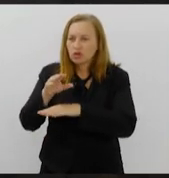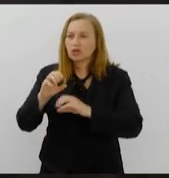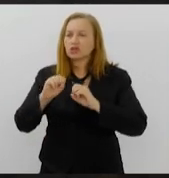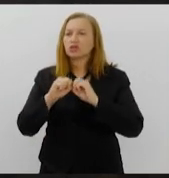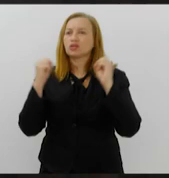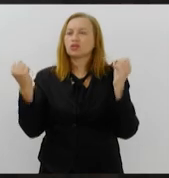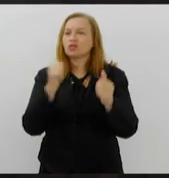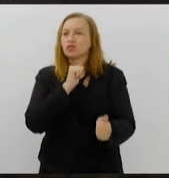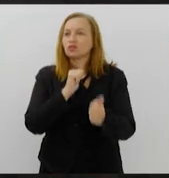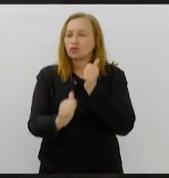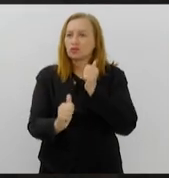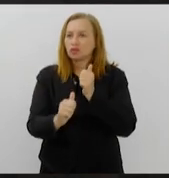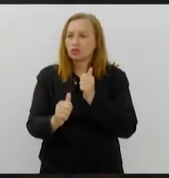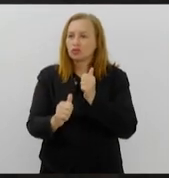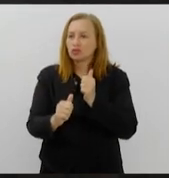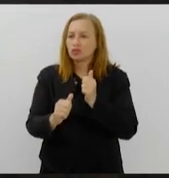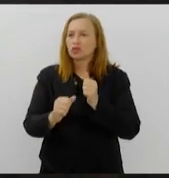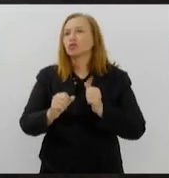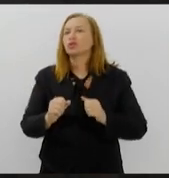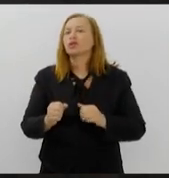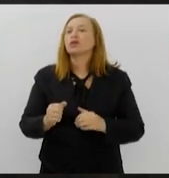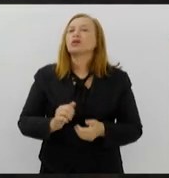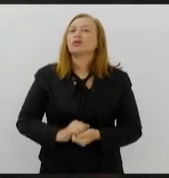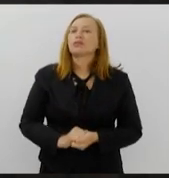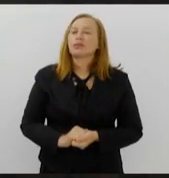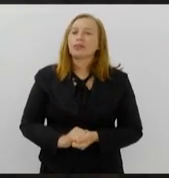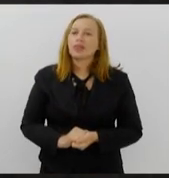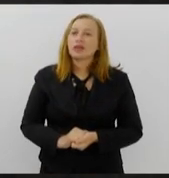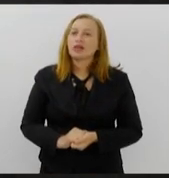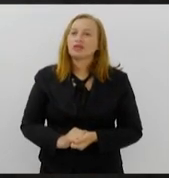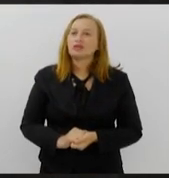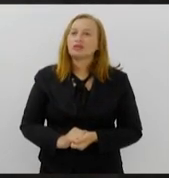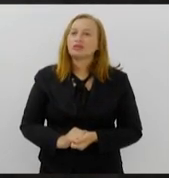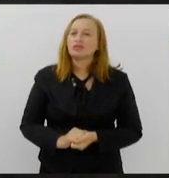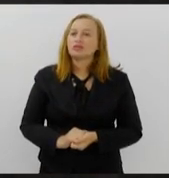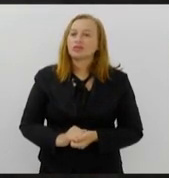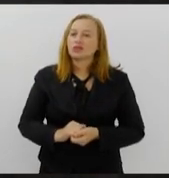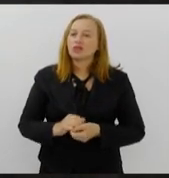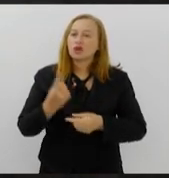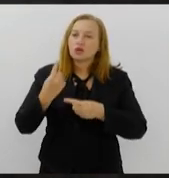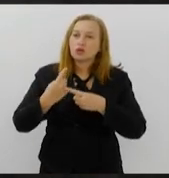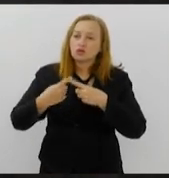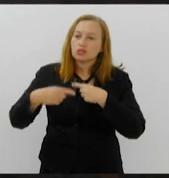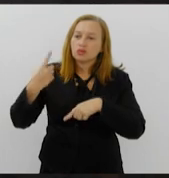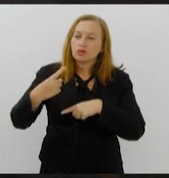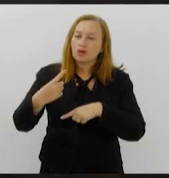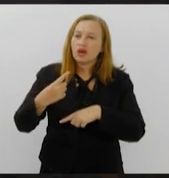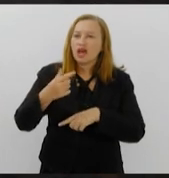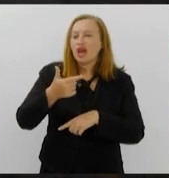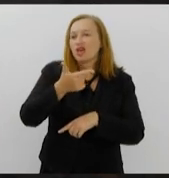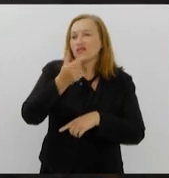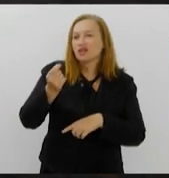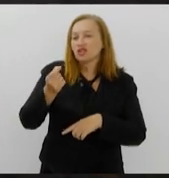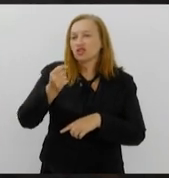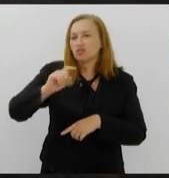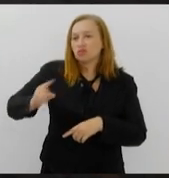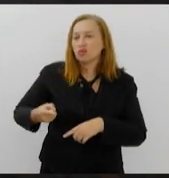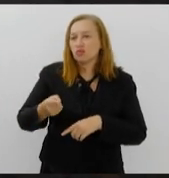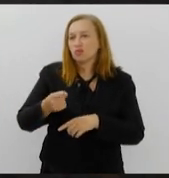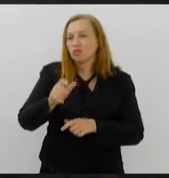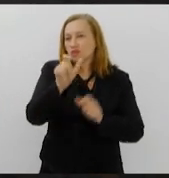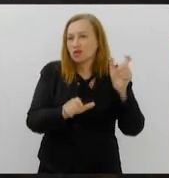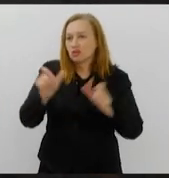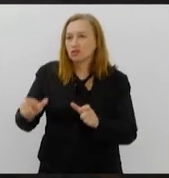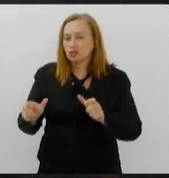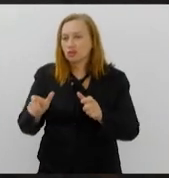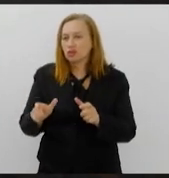dos ginásios e arenas esportivas com capacidade superior a 20 mil pessoas nos dias de jogos de futebol e